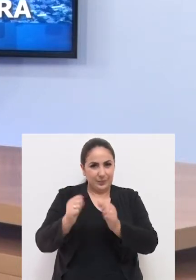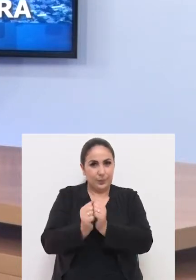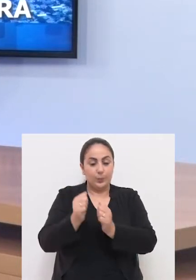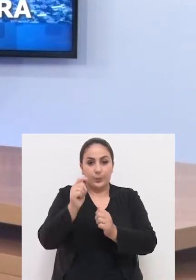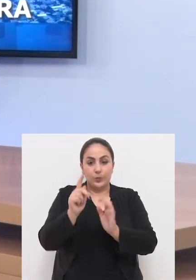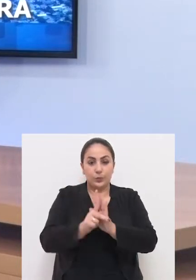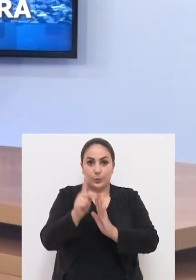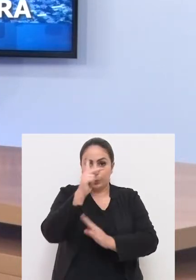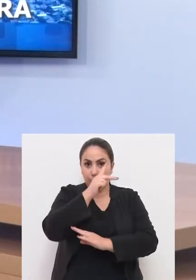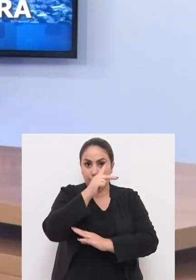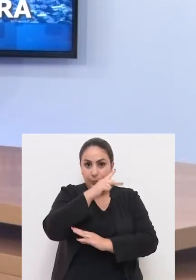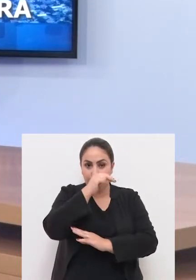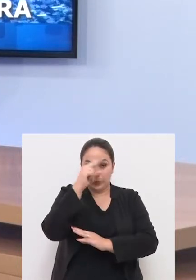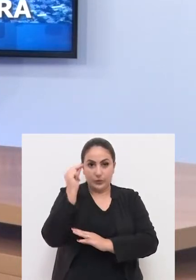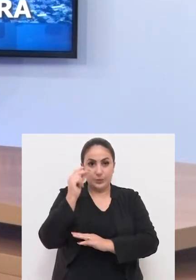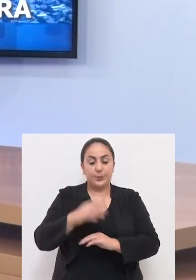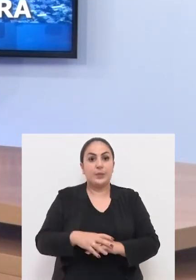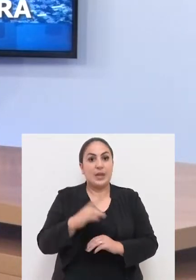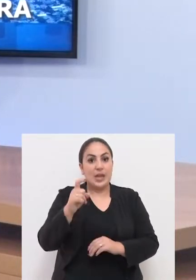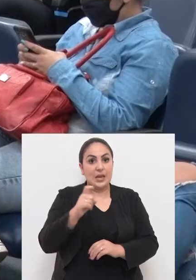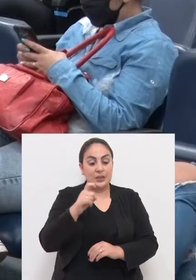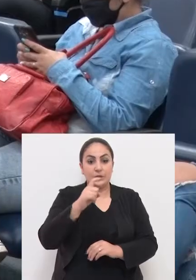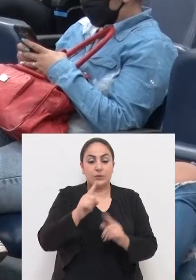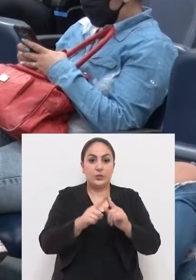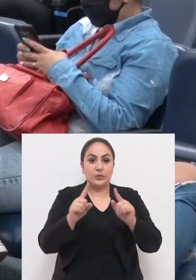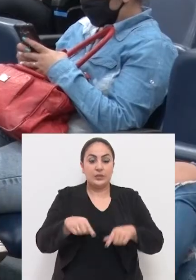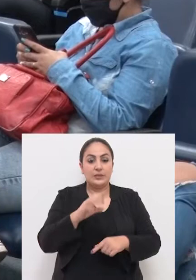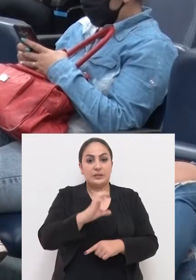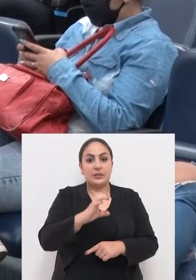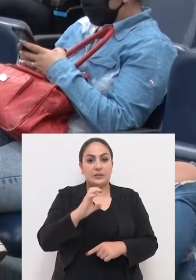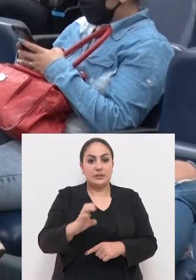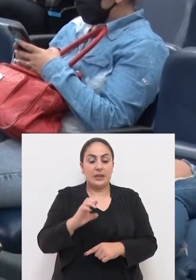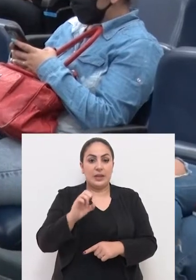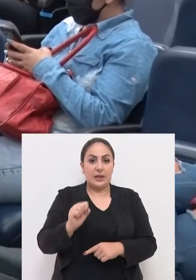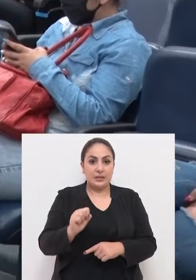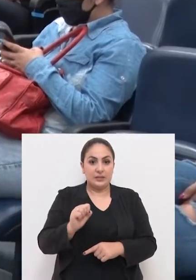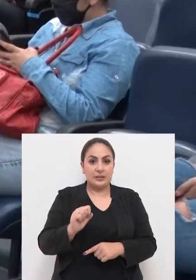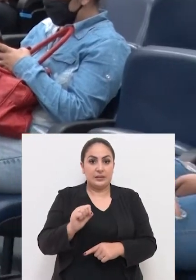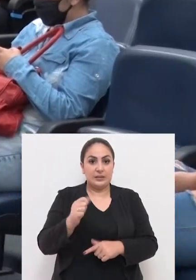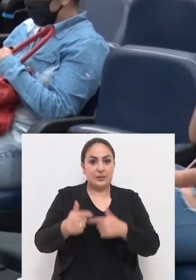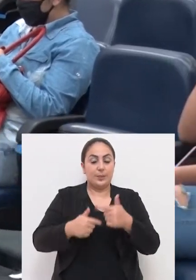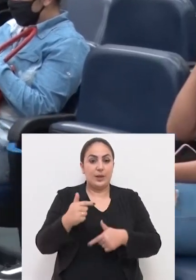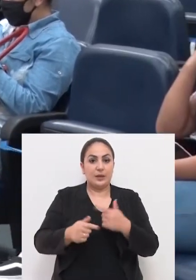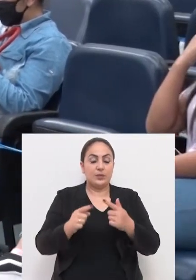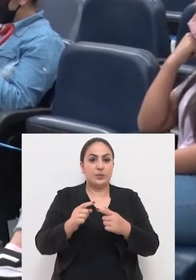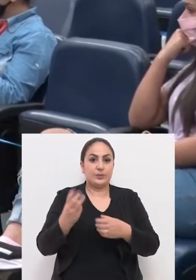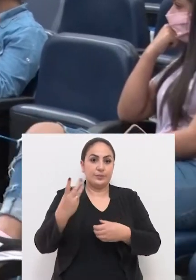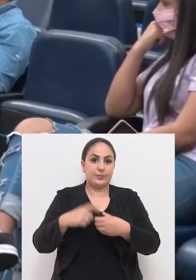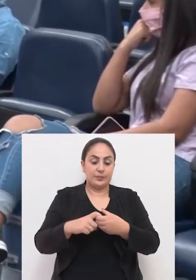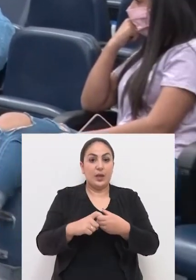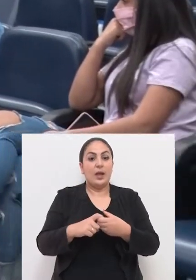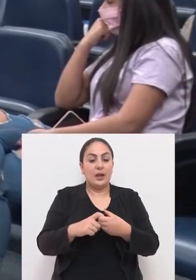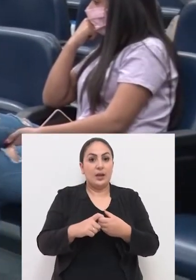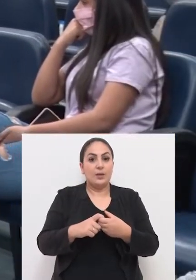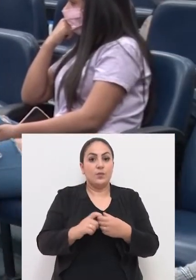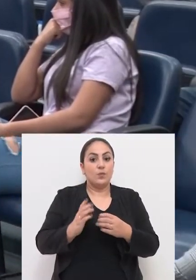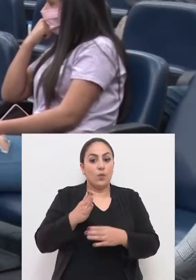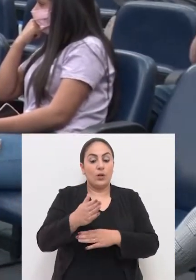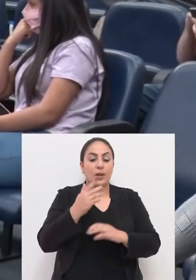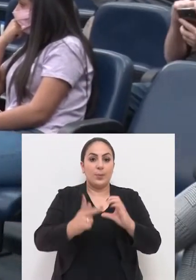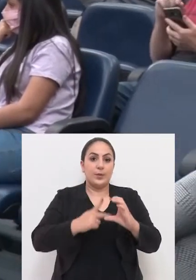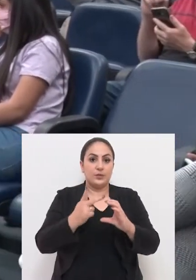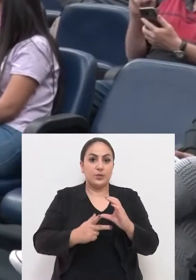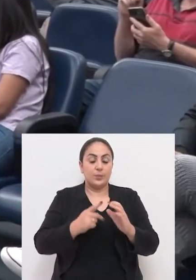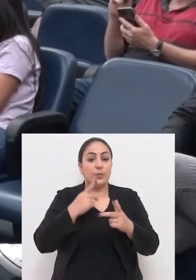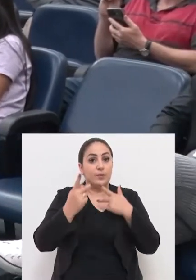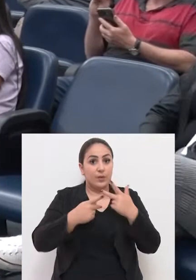serviços terceirizados para o município. Ex-funcionárias da CCS Serviços Terceirizados